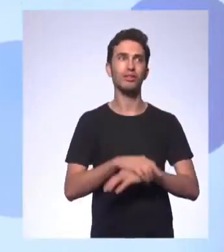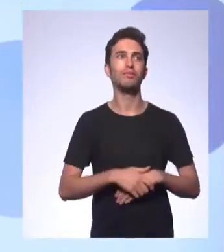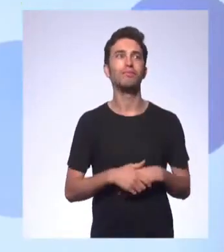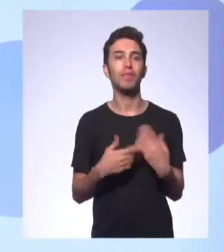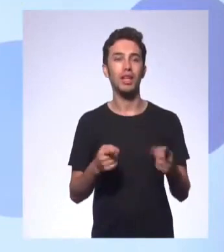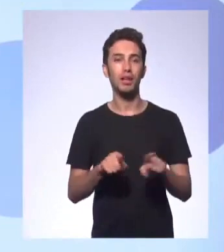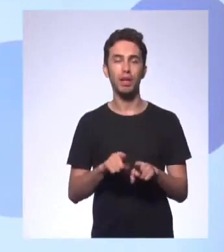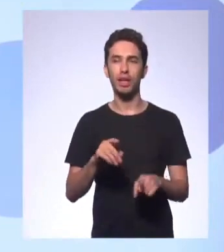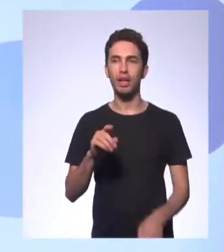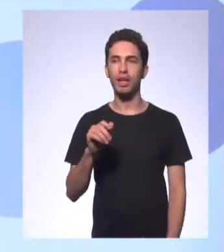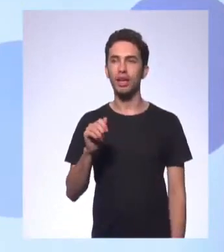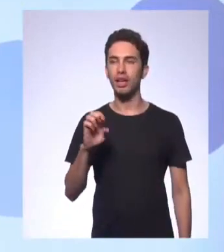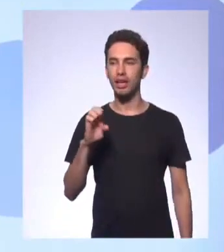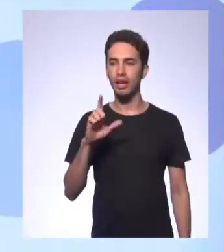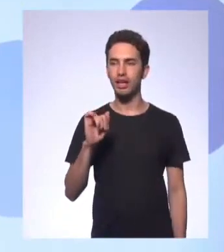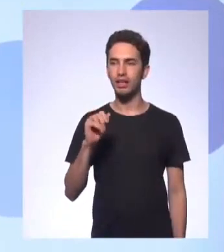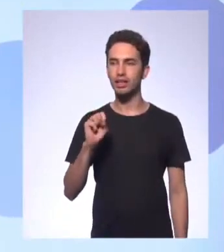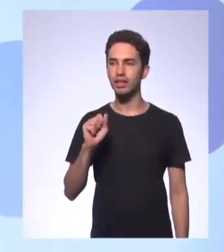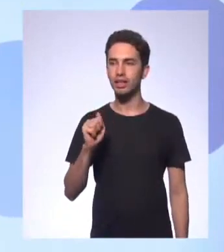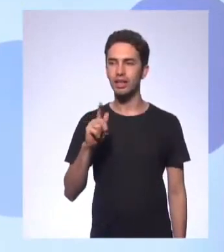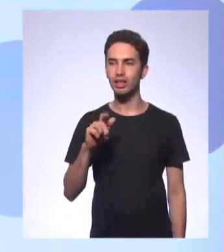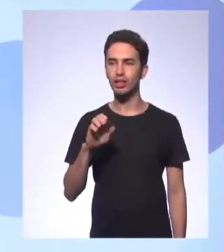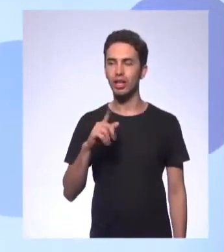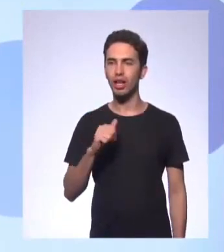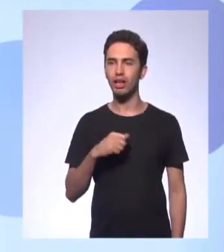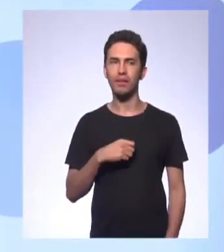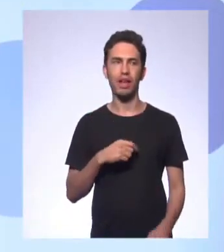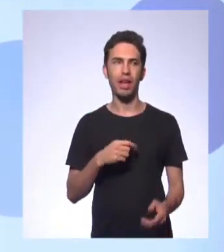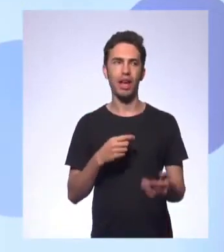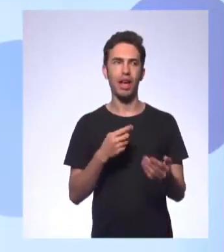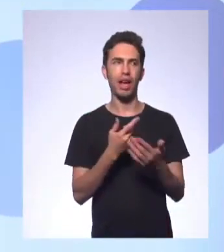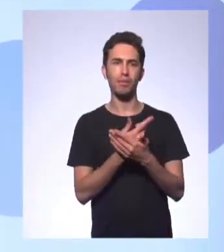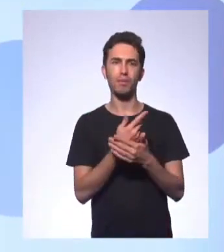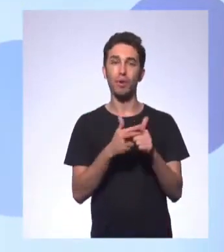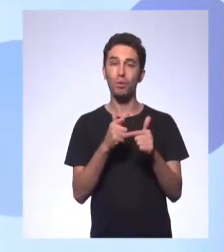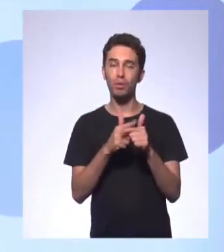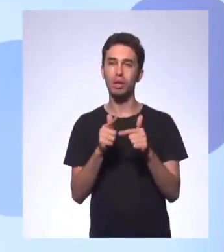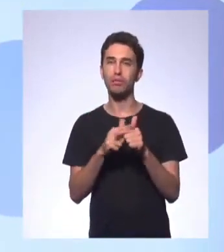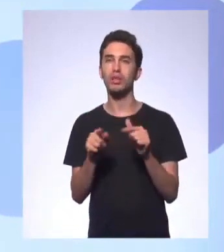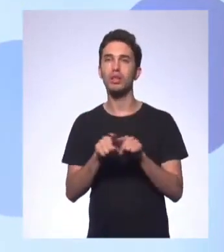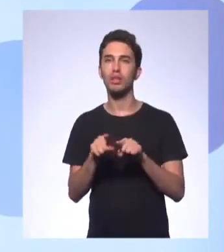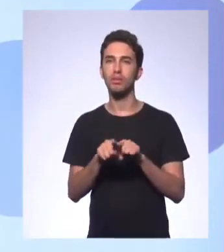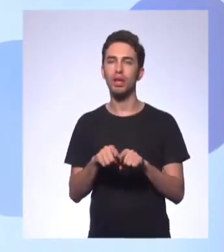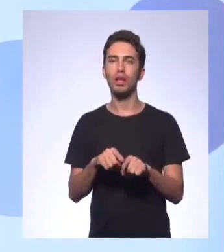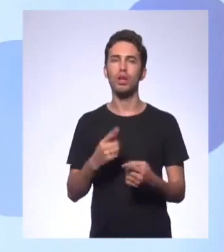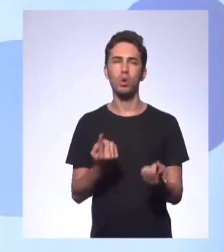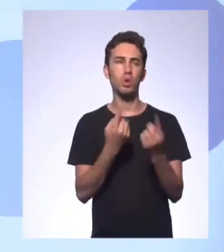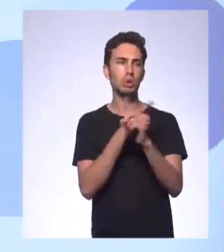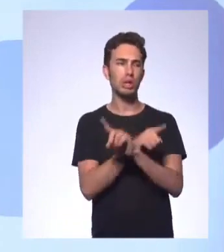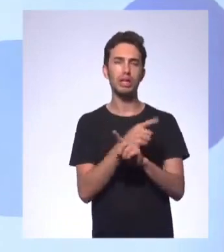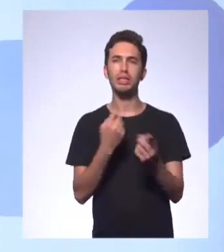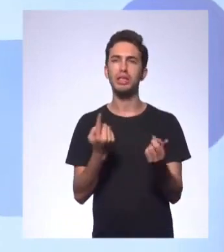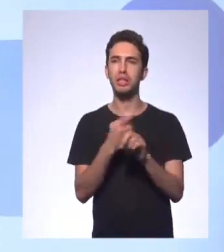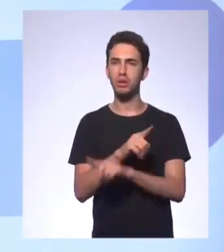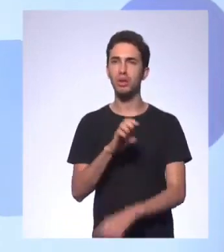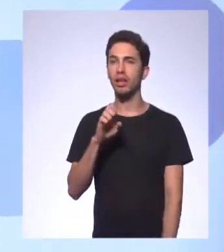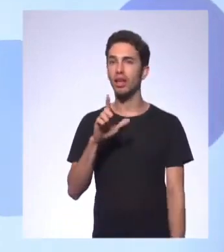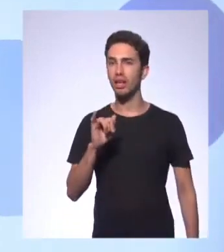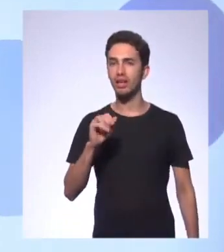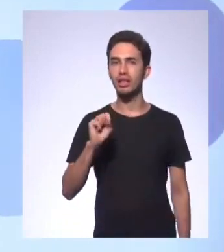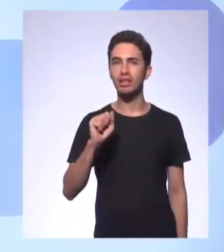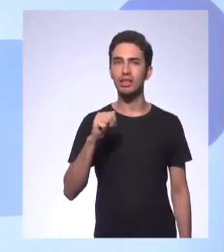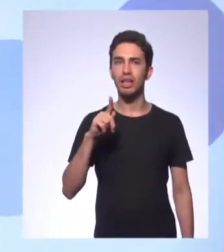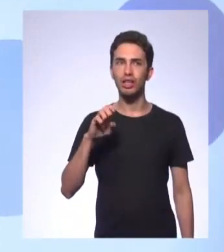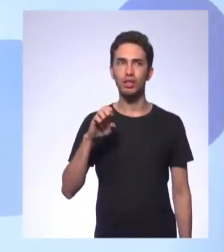Elisângela, a diversidade, o professor Júlio César, contradição, professora Alessandra também, contradição de ideias.